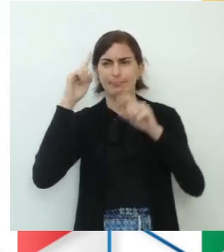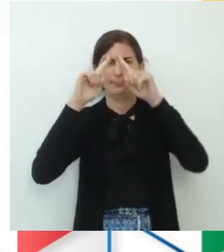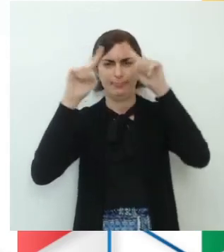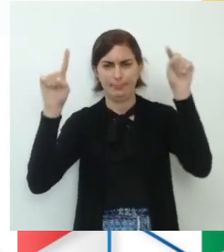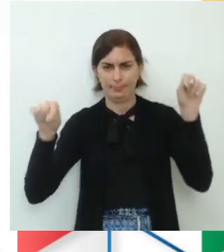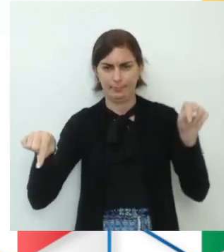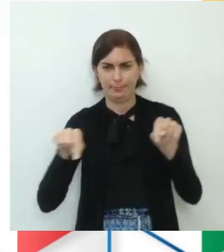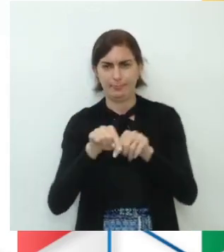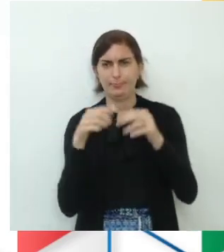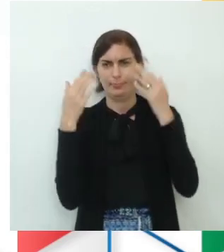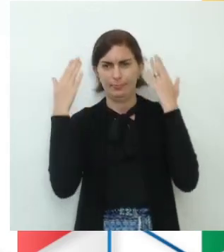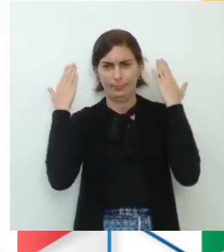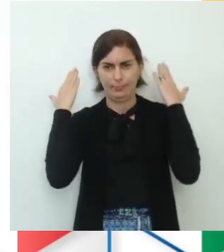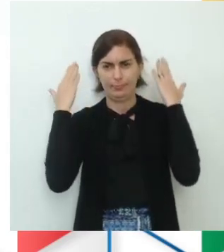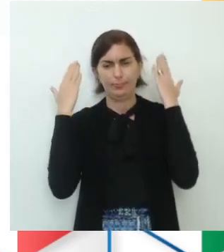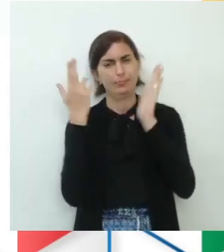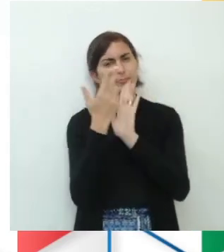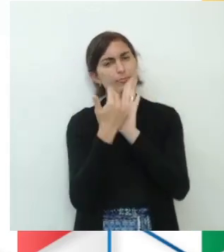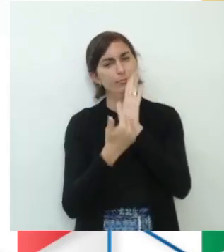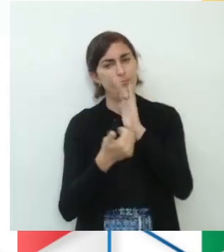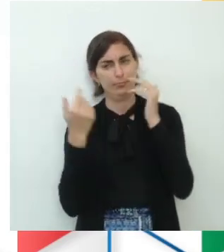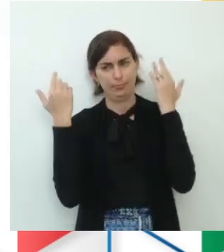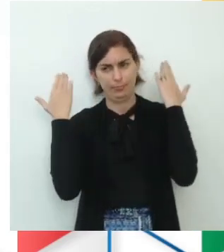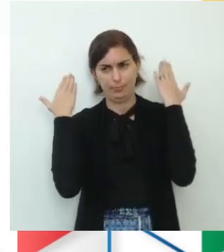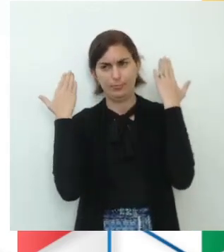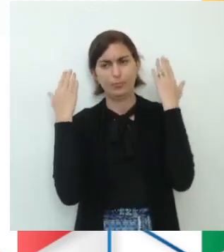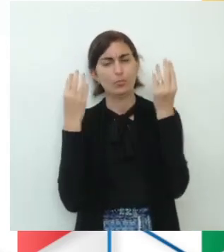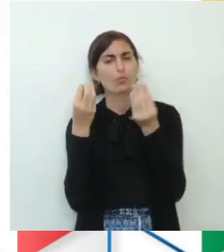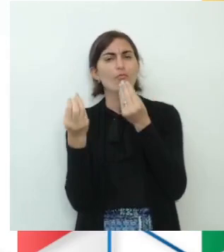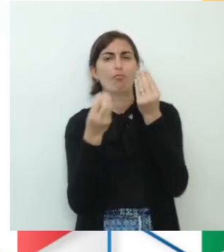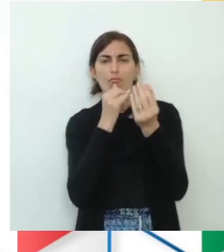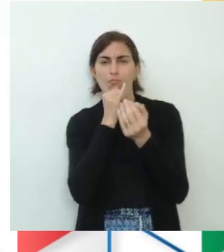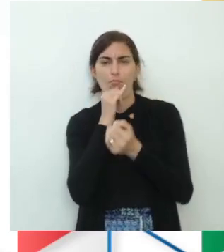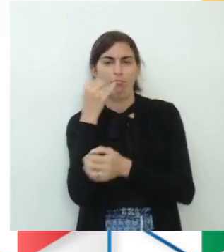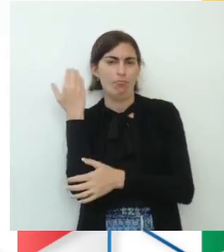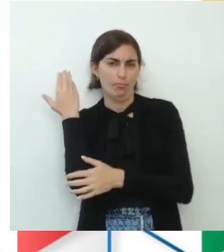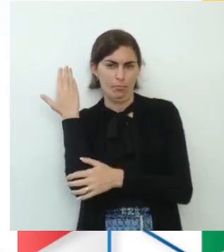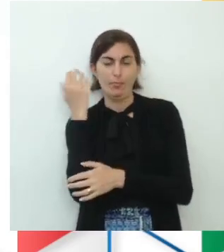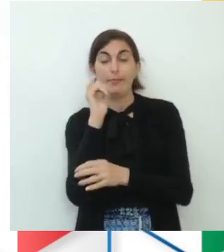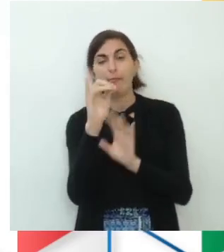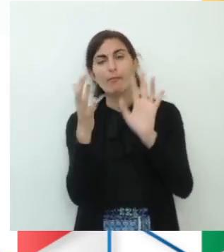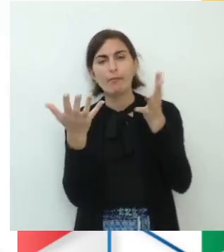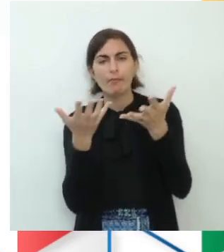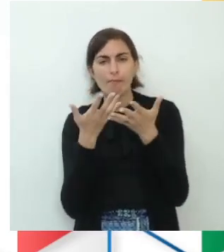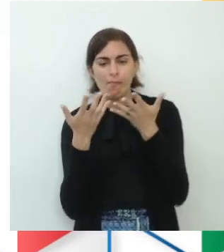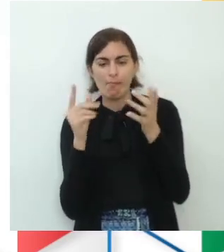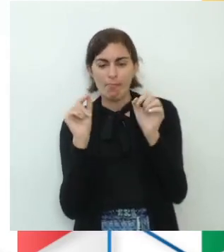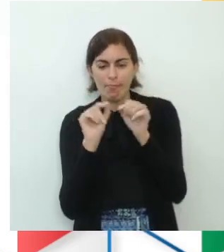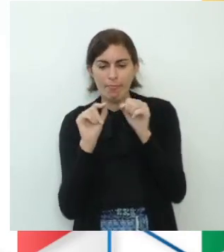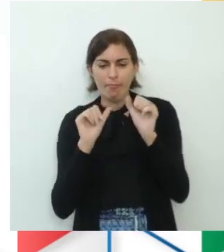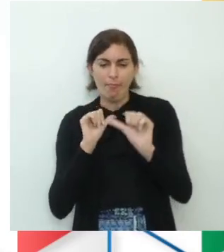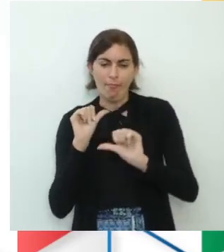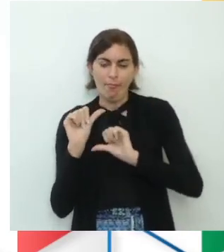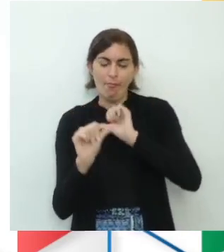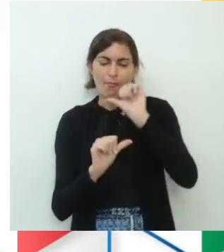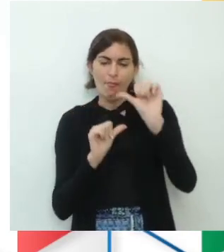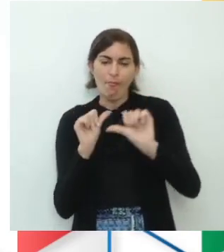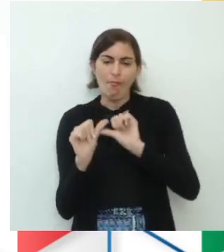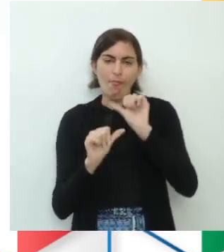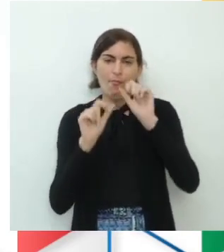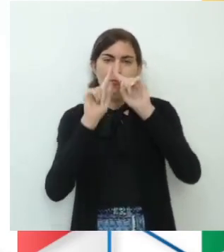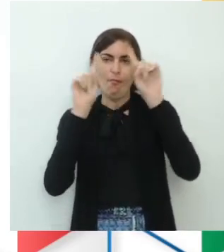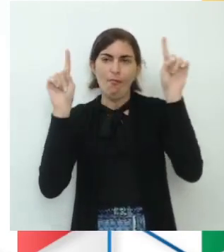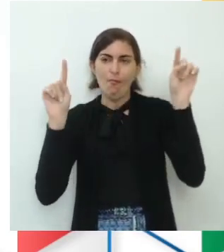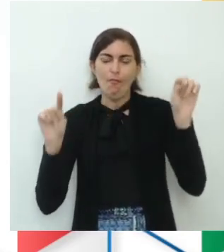trapézio, essa figura trapezoidal aí, como exemplo, e se eu quero fazer transformações